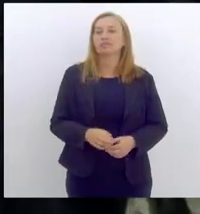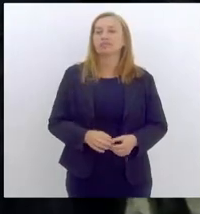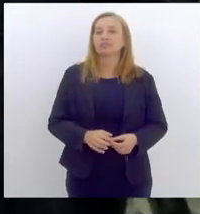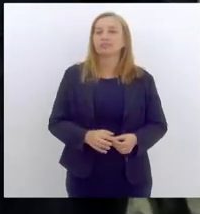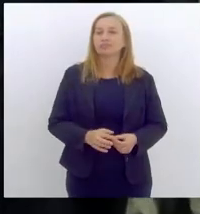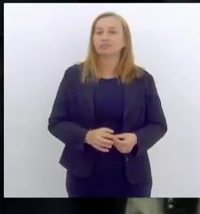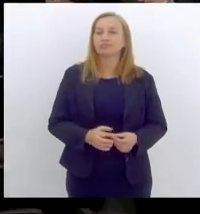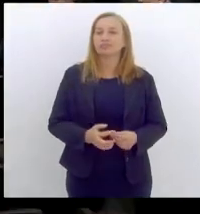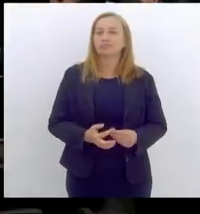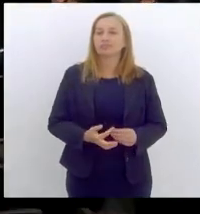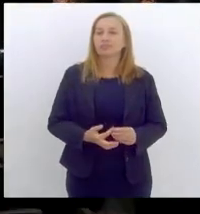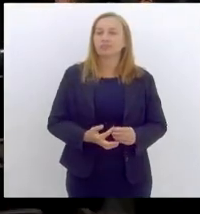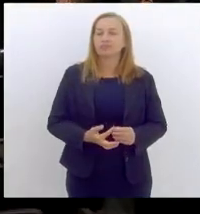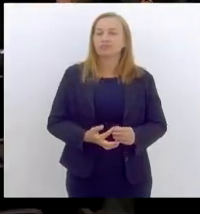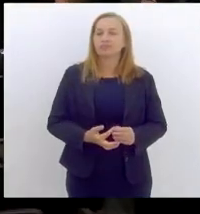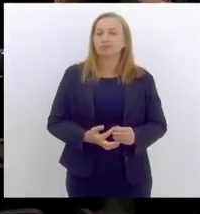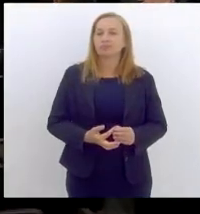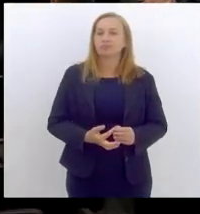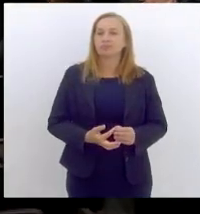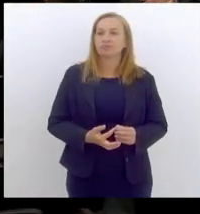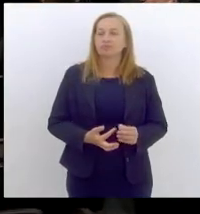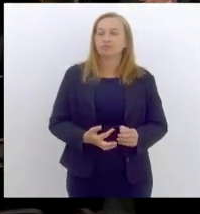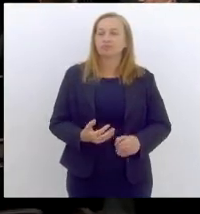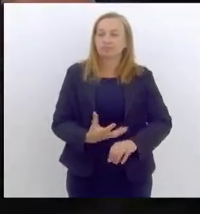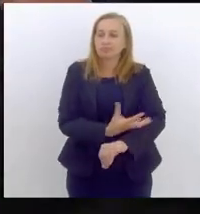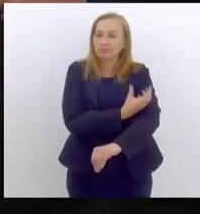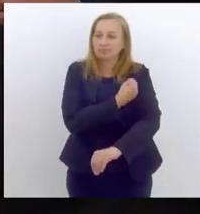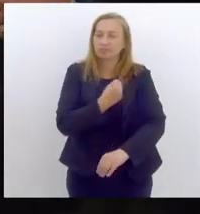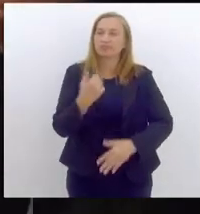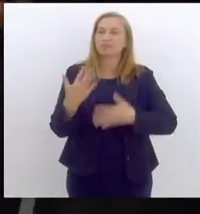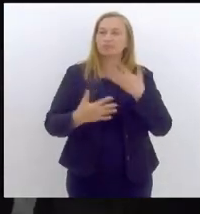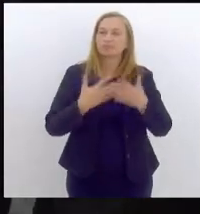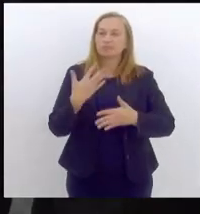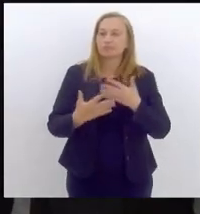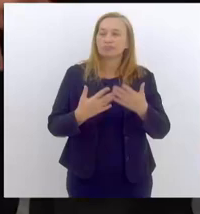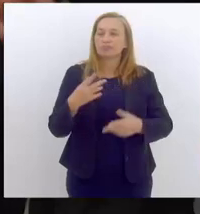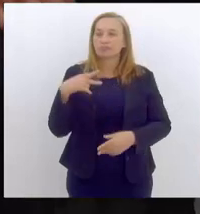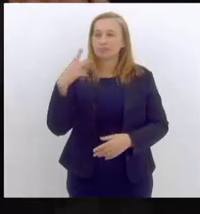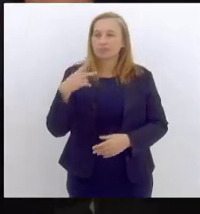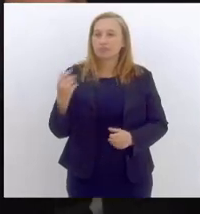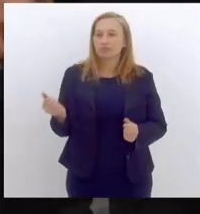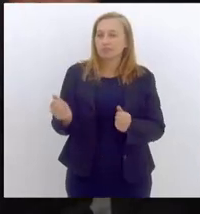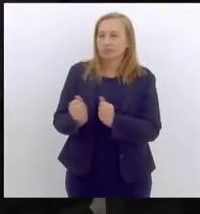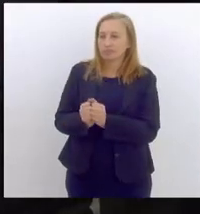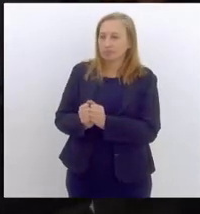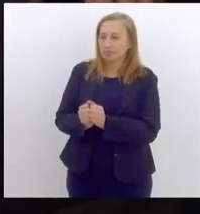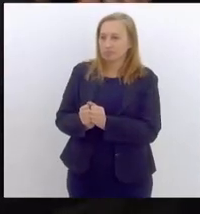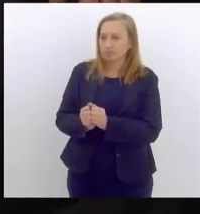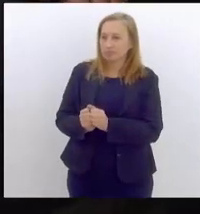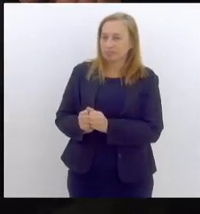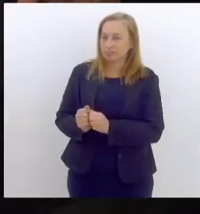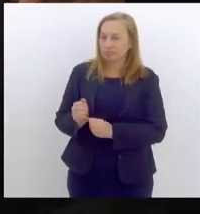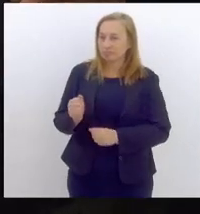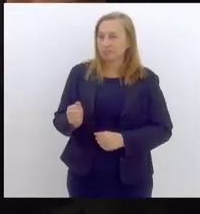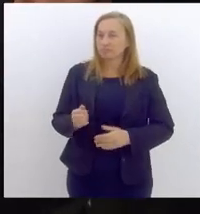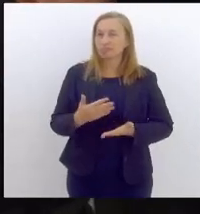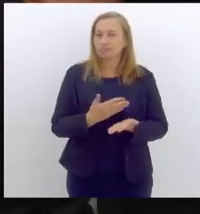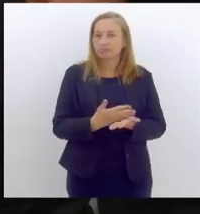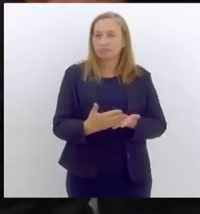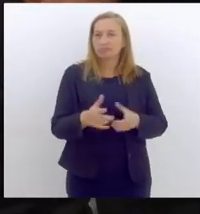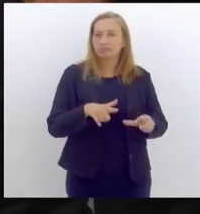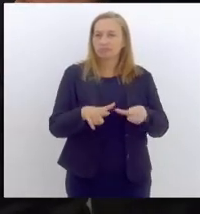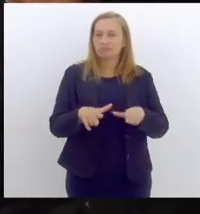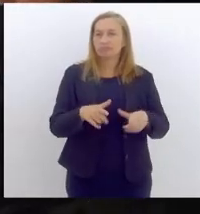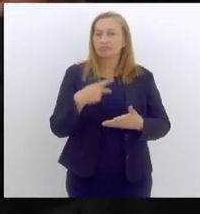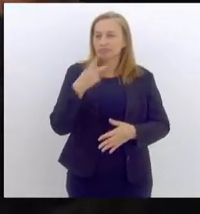um momento de emoção para mim, de felicidade, de alegria política, e ter Vossa Excelência presidindo. Queria